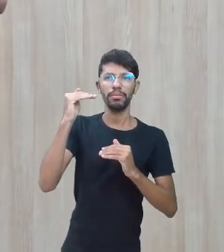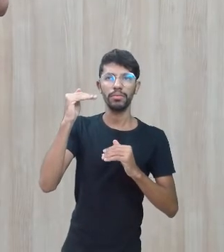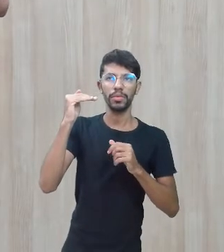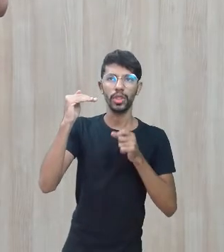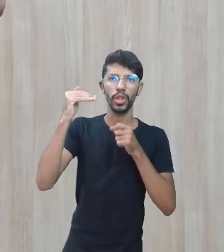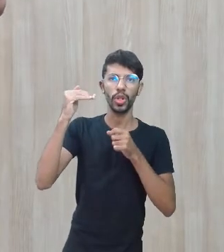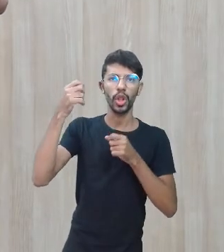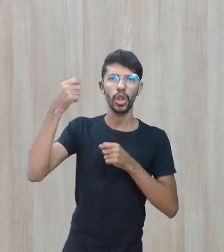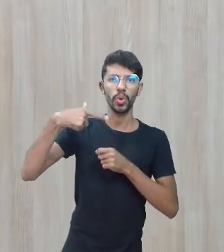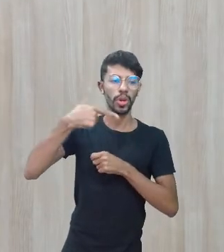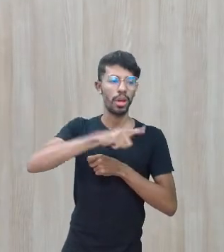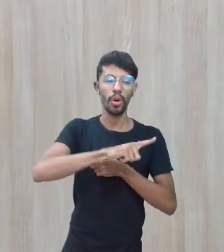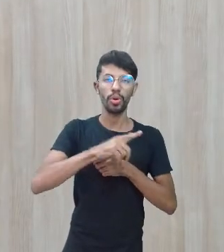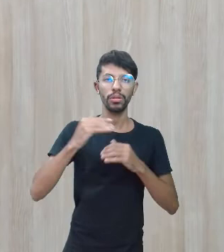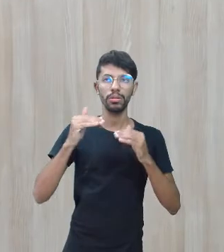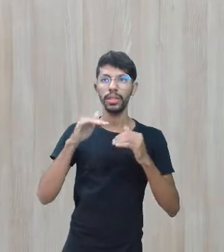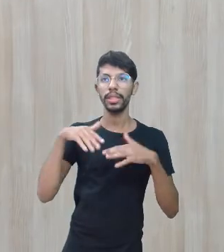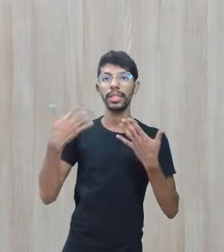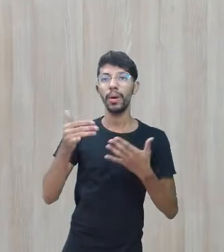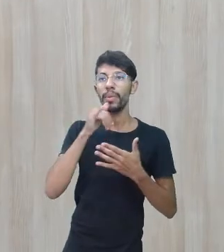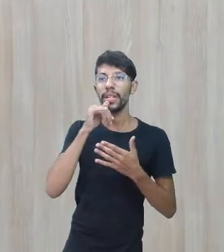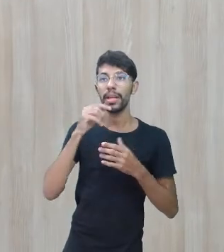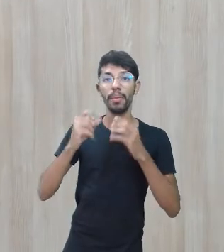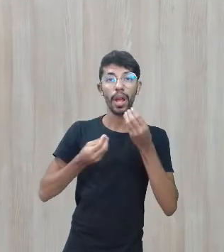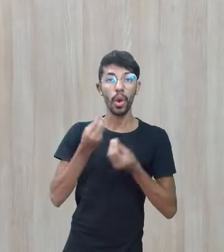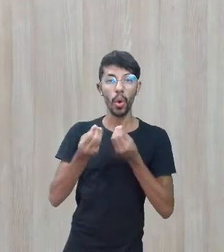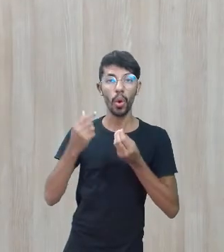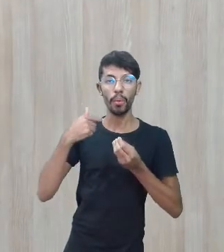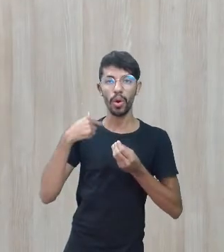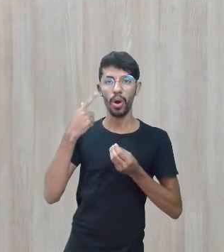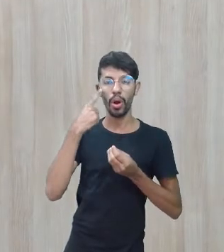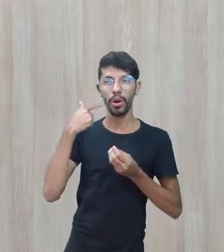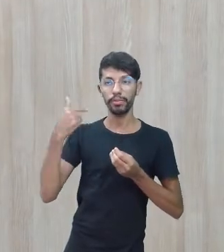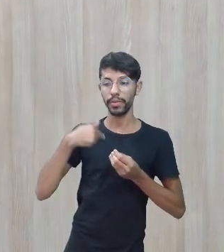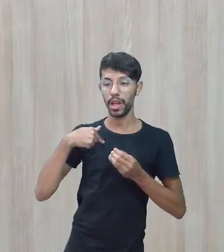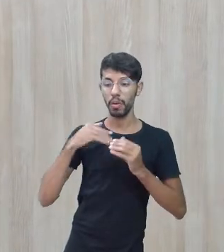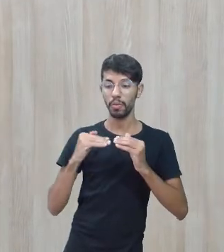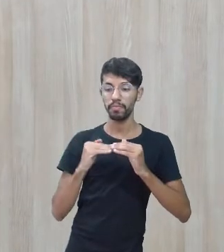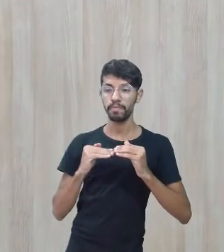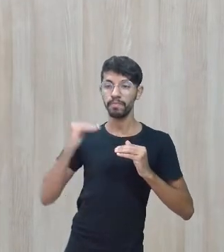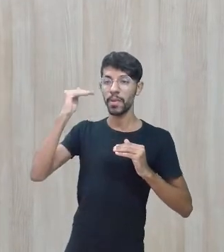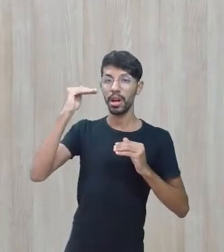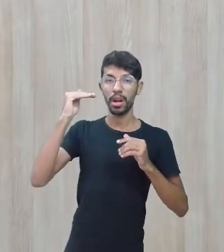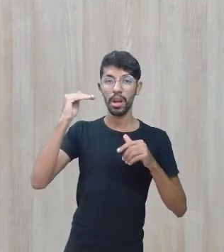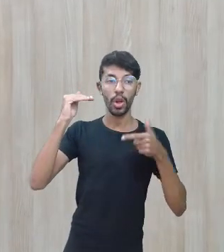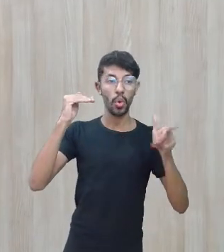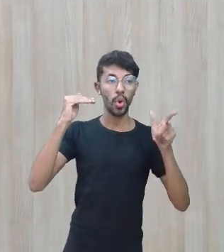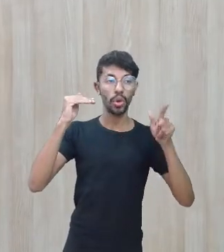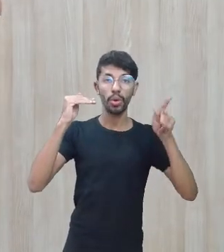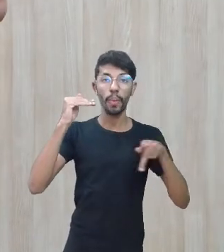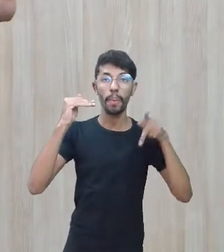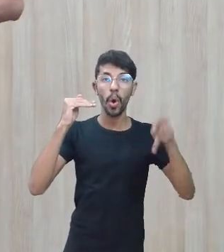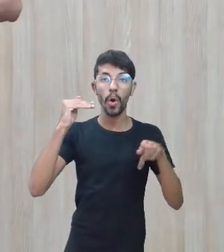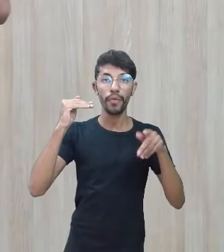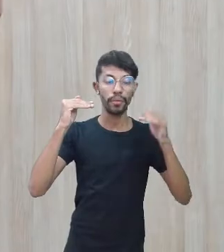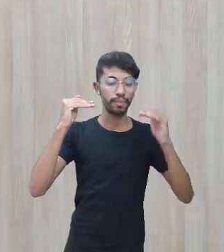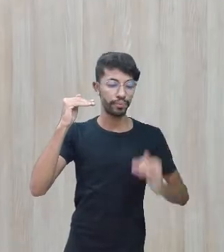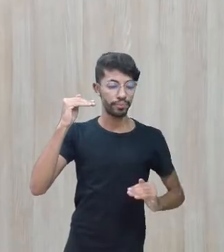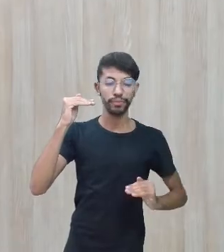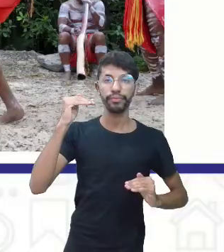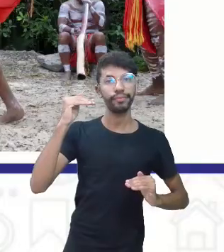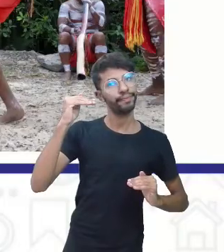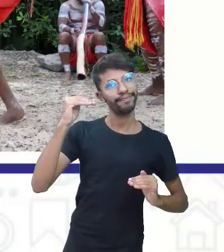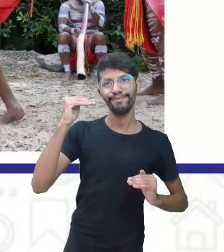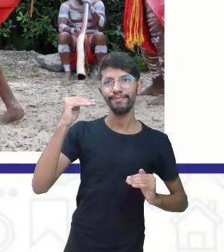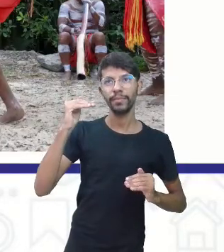eu civilizado contra o outro incivilizado. Foi aquela questão que eu coloquei aqui, ó, o título desse slide,